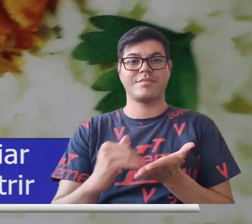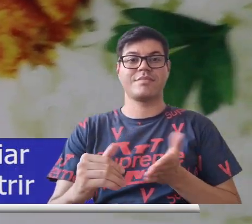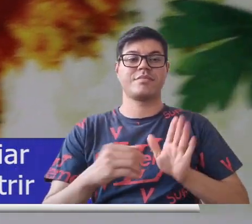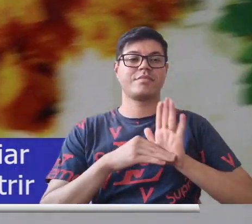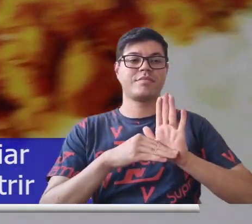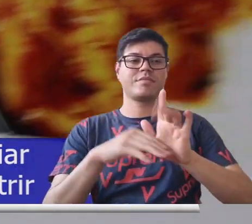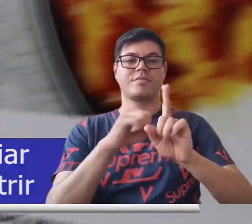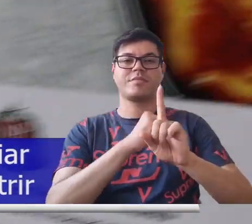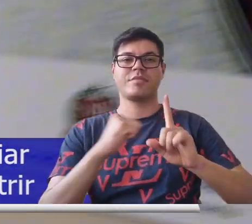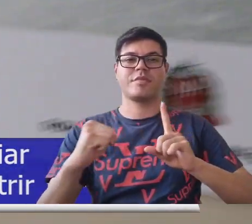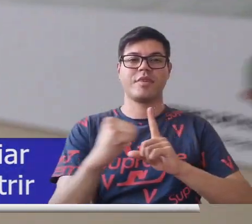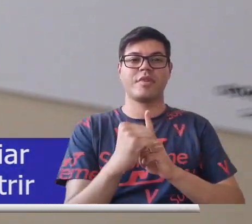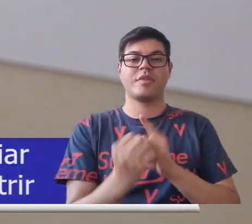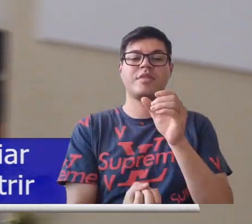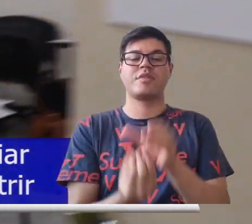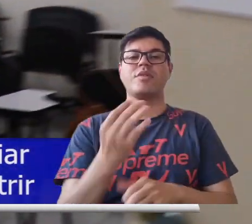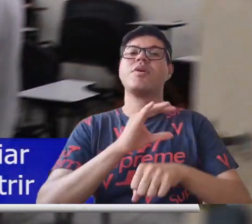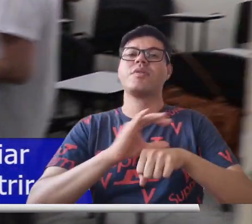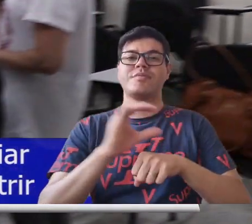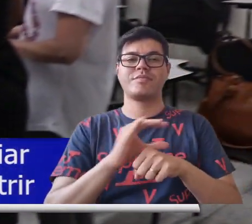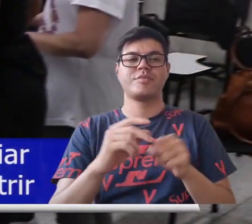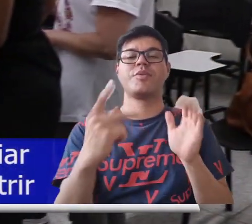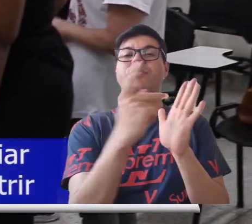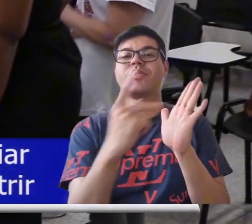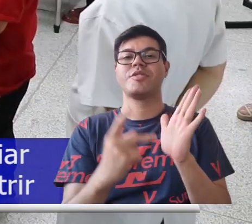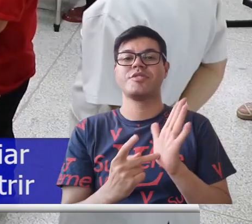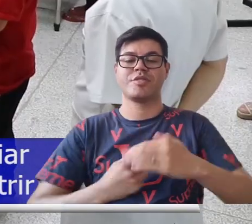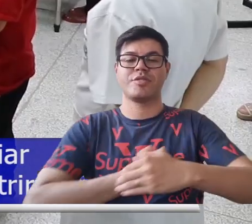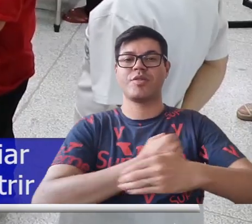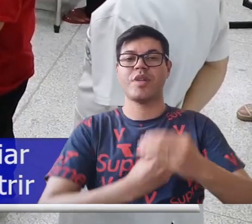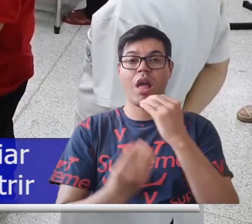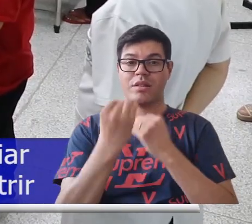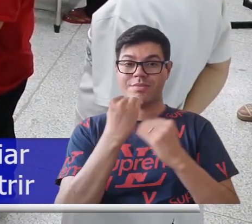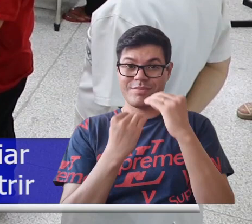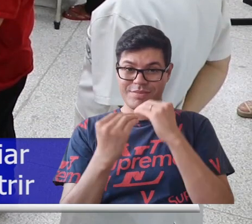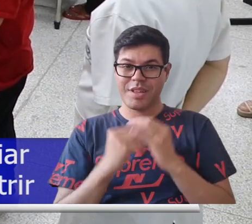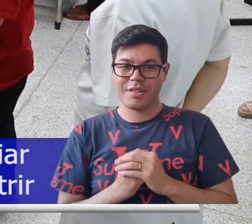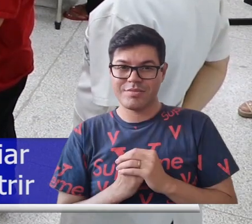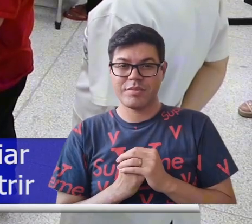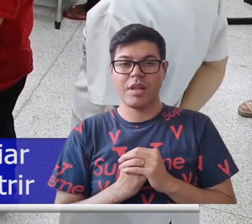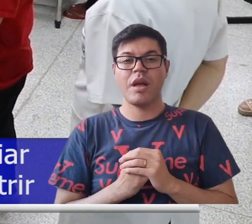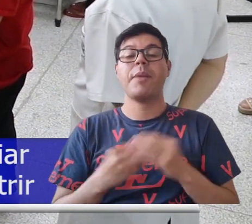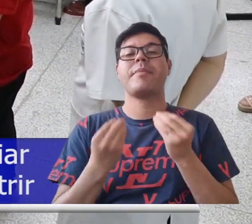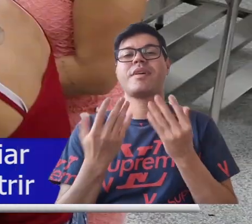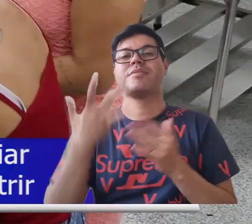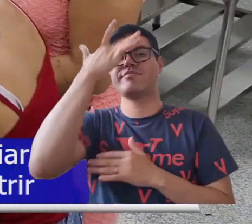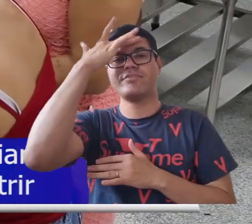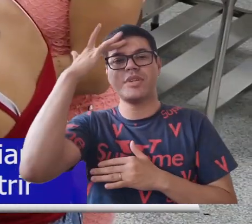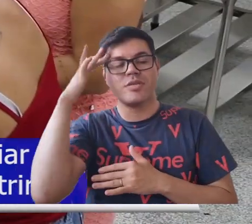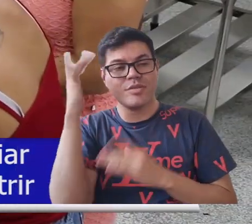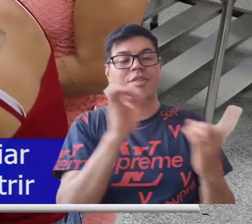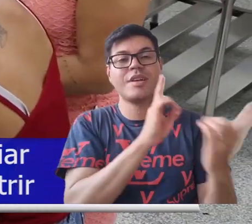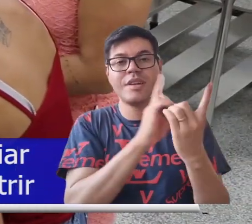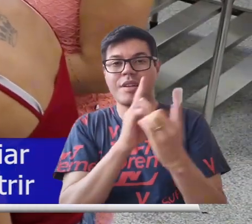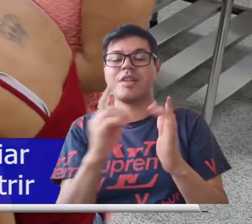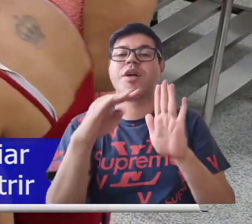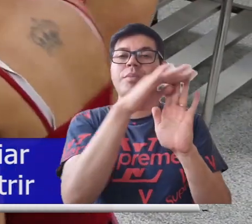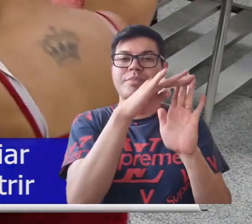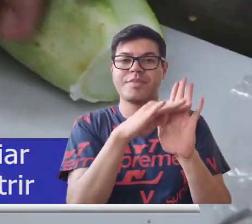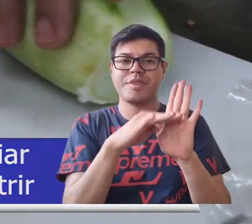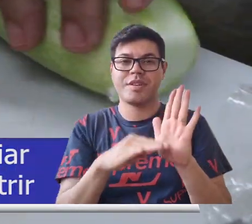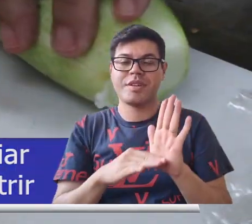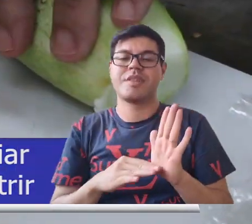A Secretaria de Assistência Social vem realizando cursos com o projeto Cozinha Alimento, destinados a